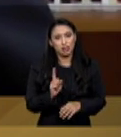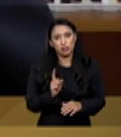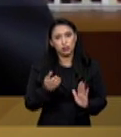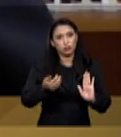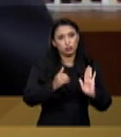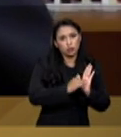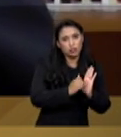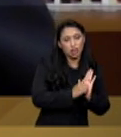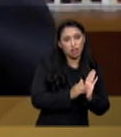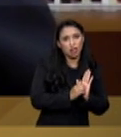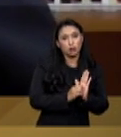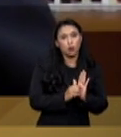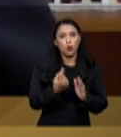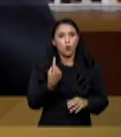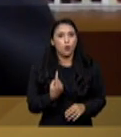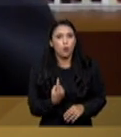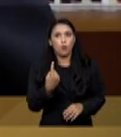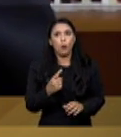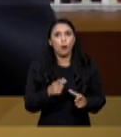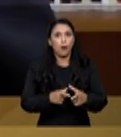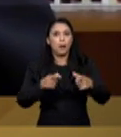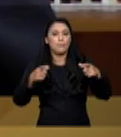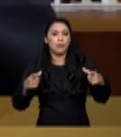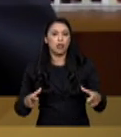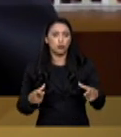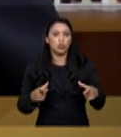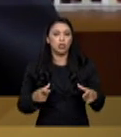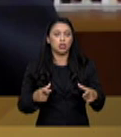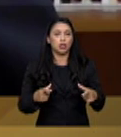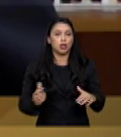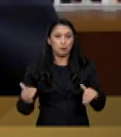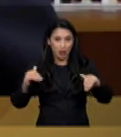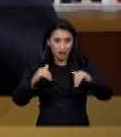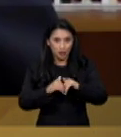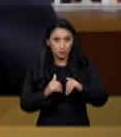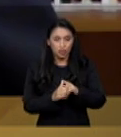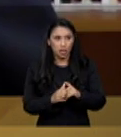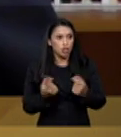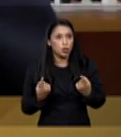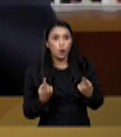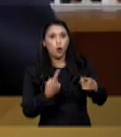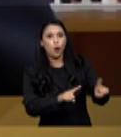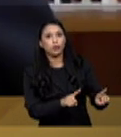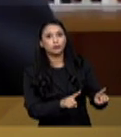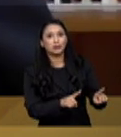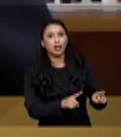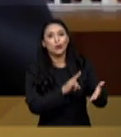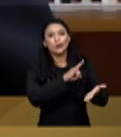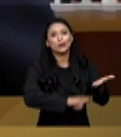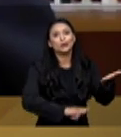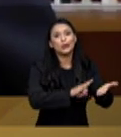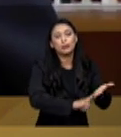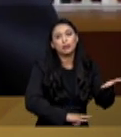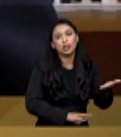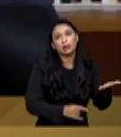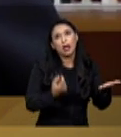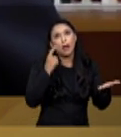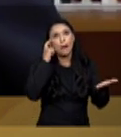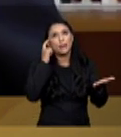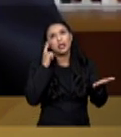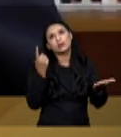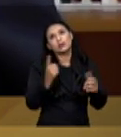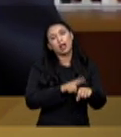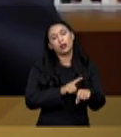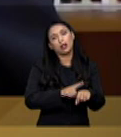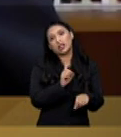órgão diretivo ou a maioria parlamentar se opor a tal requerimento por questões de conveniência